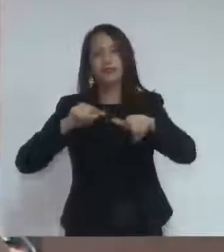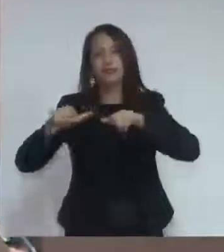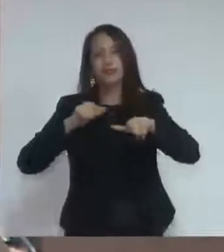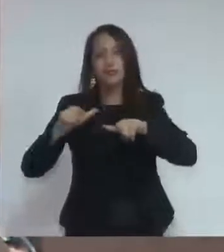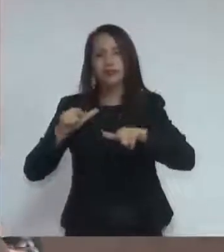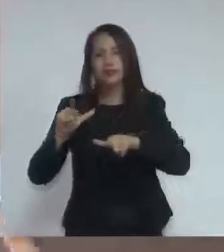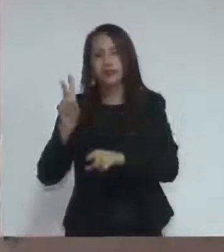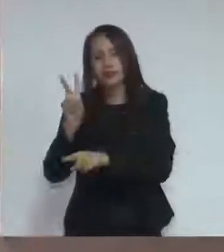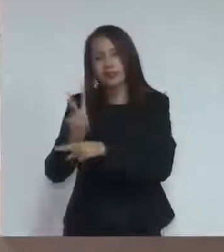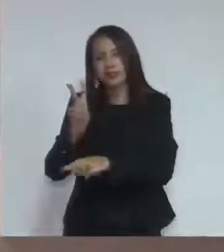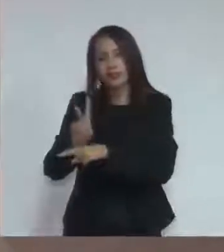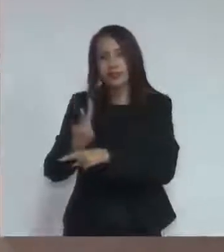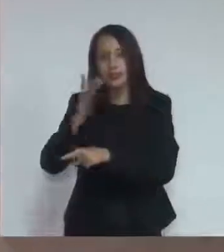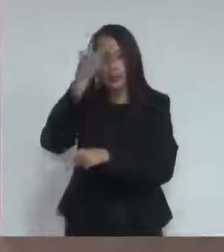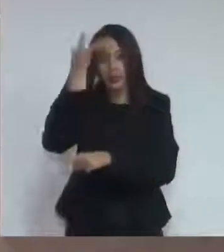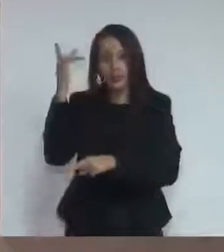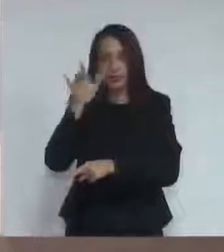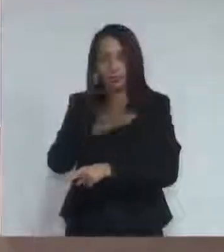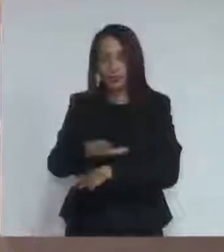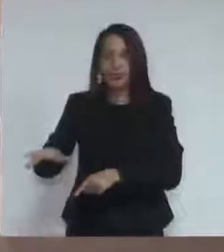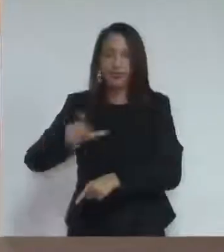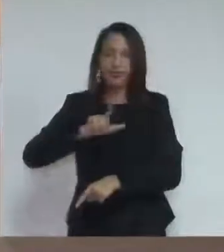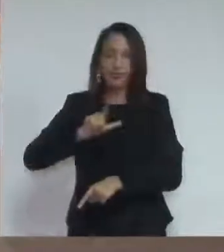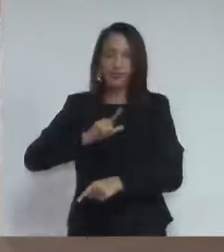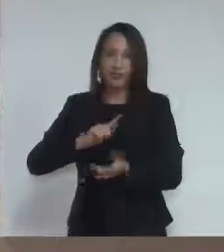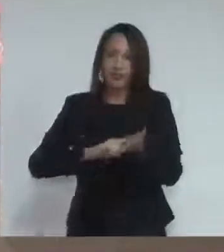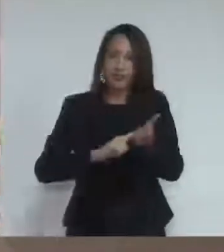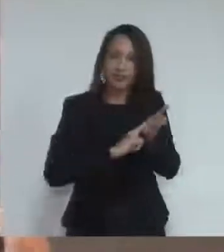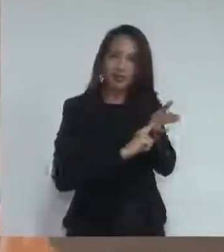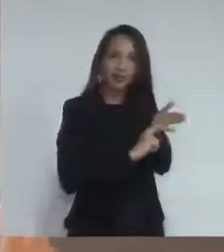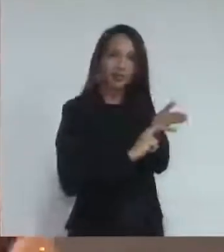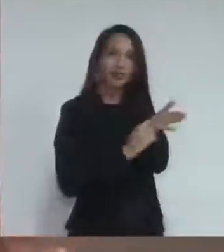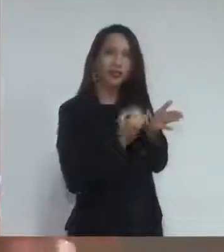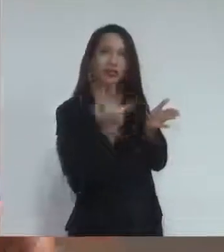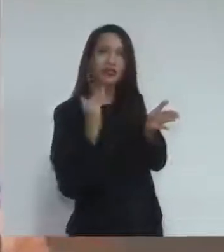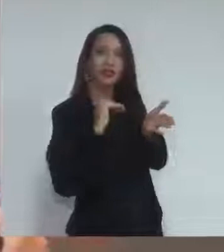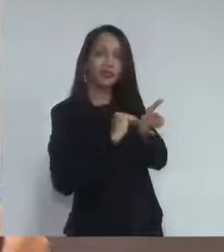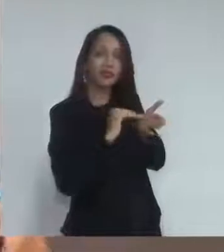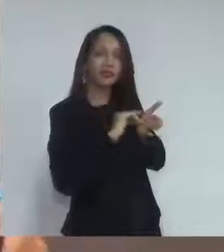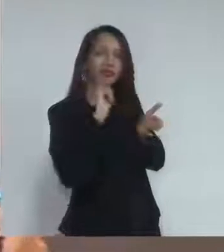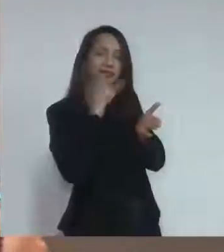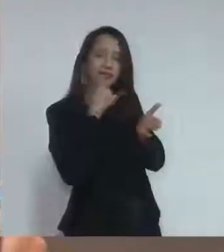uma criança com autismo e achar normal esse tanto de secretário que a gente tem na cidade,